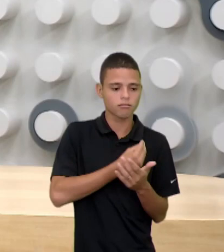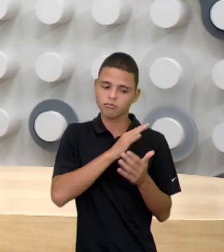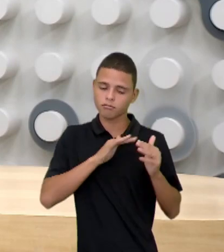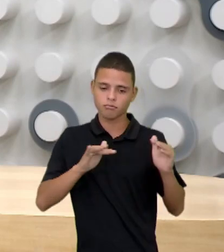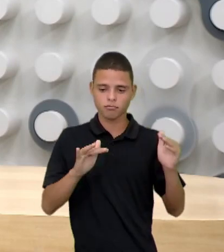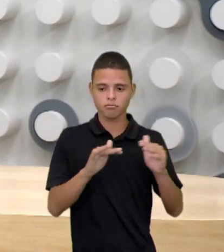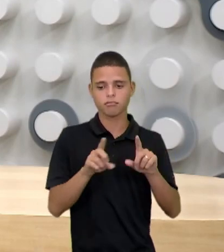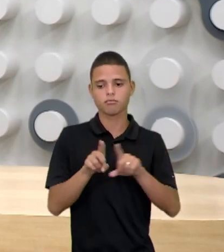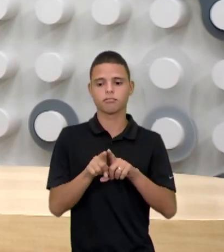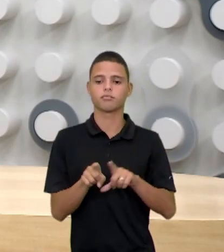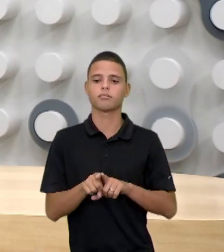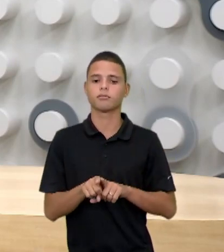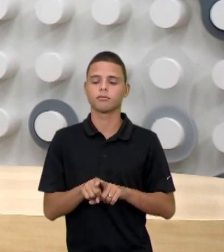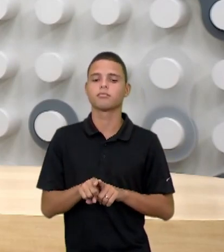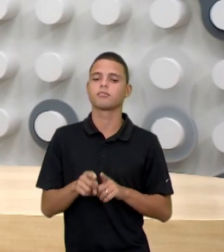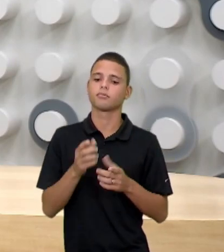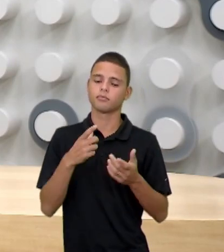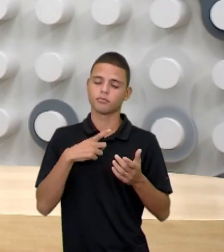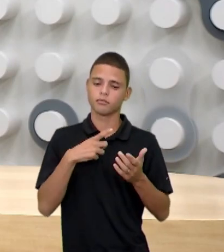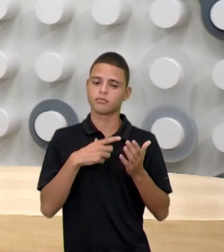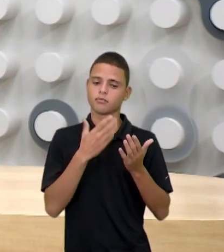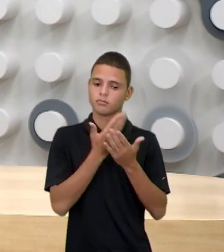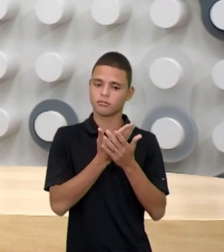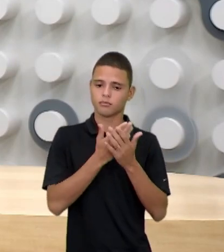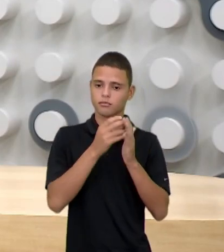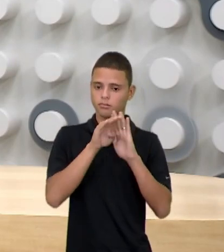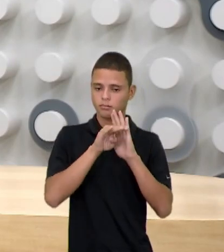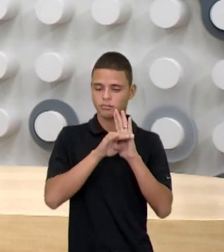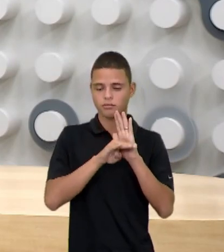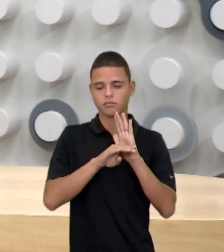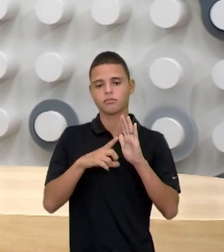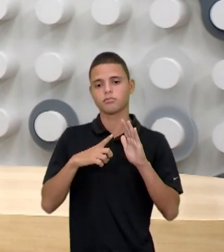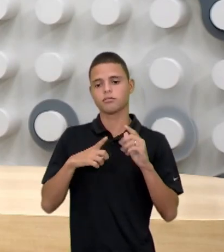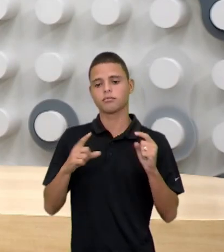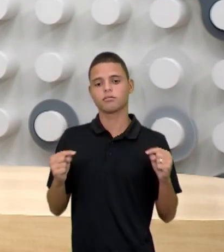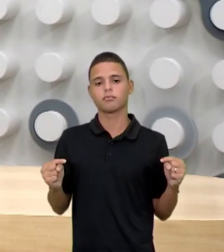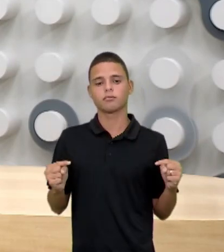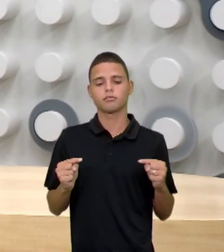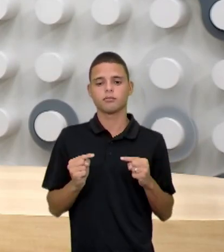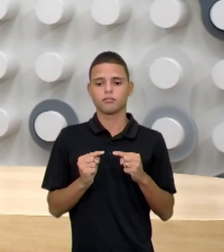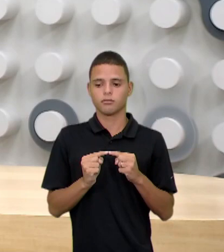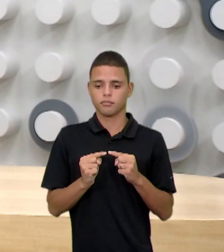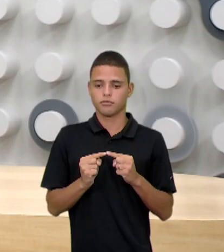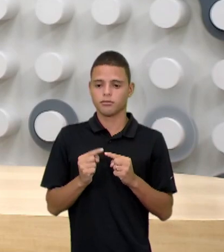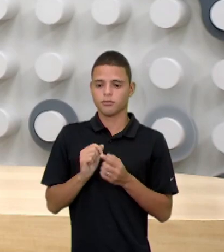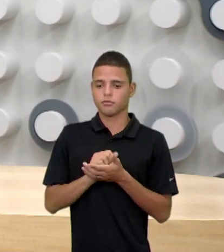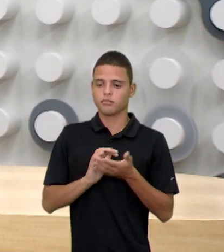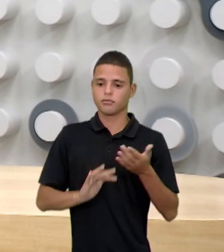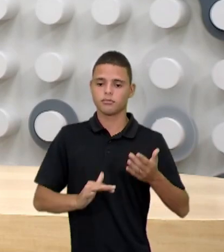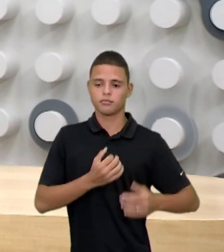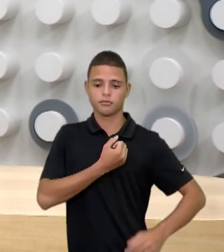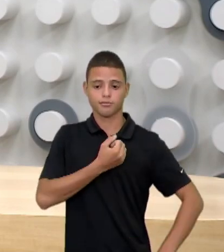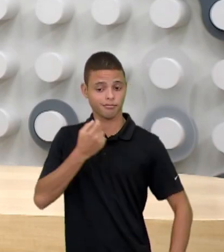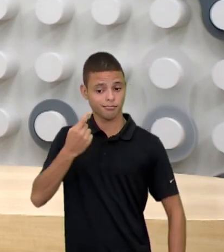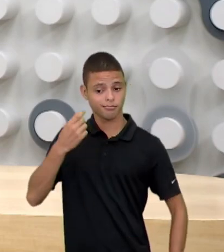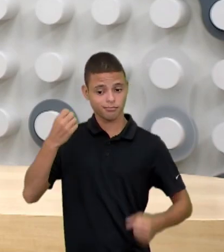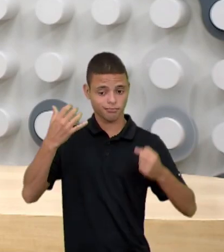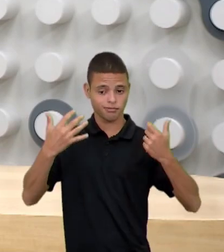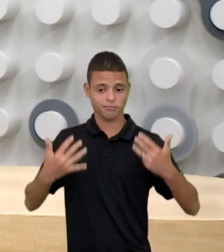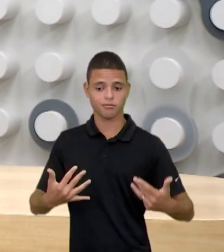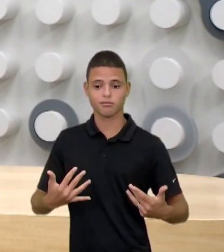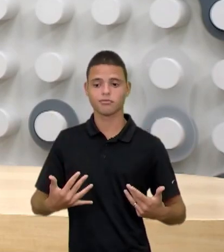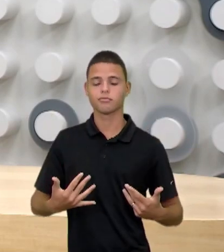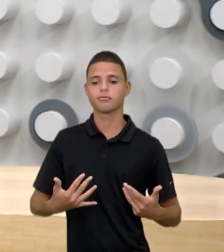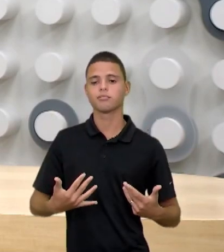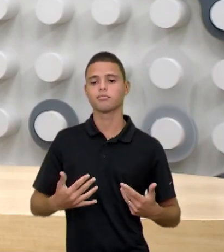o estudo, né, cronológico, né, que faz parte, né, dessa nossa atividade 1, falando aí sobre